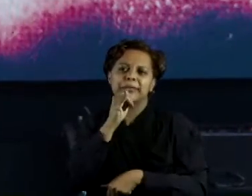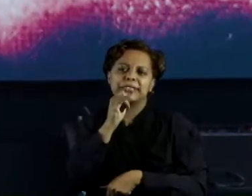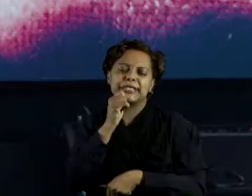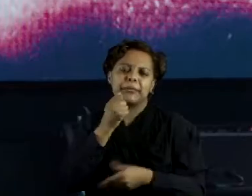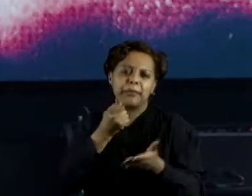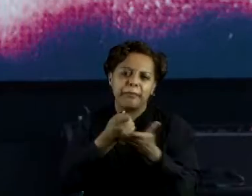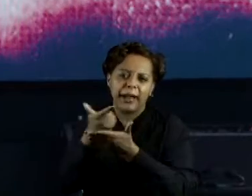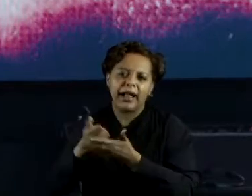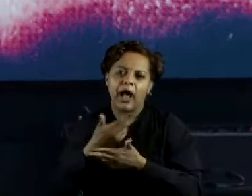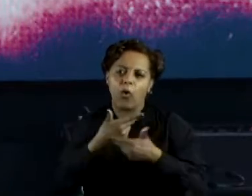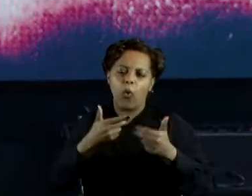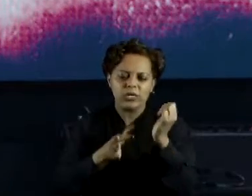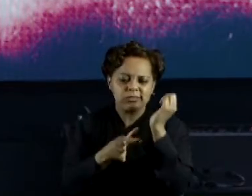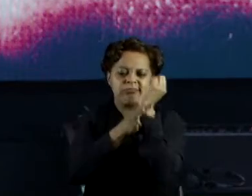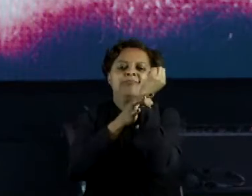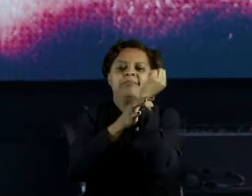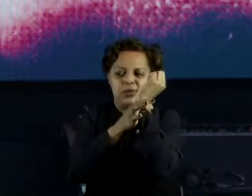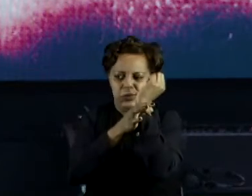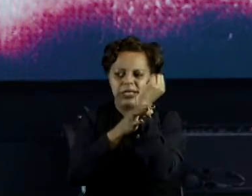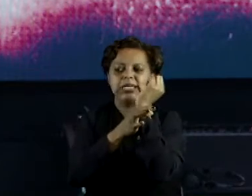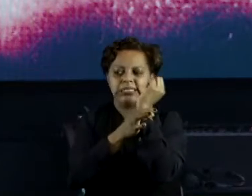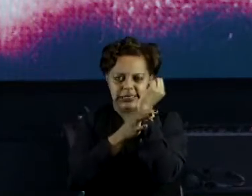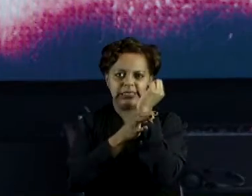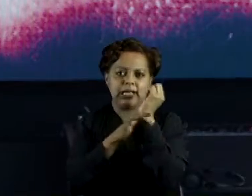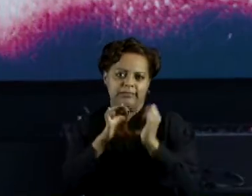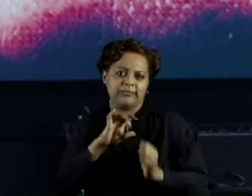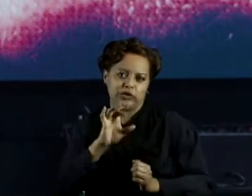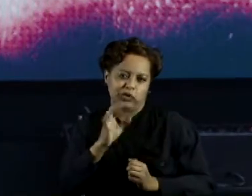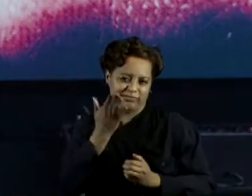de segurança, fala de provisão.